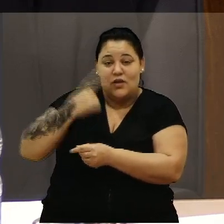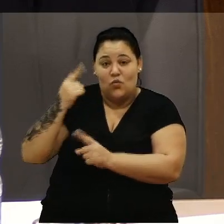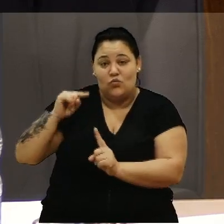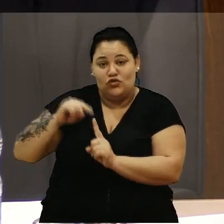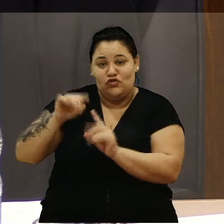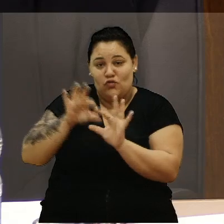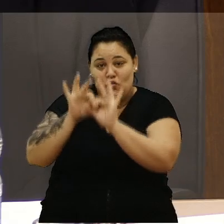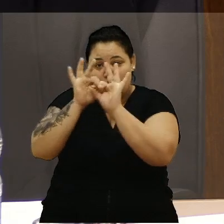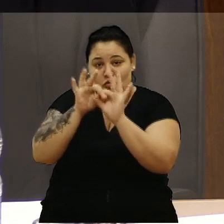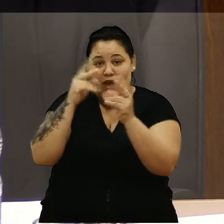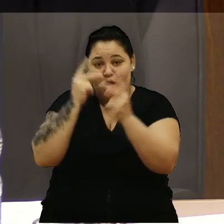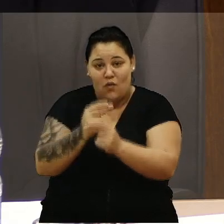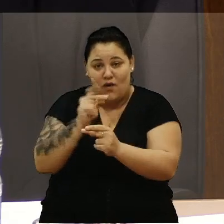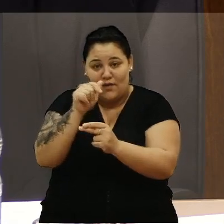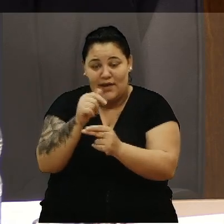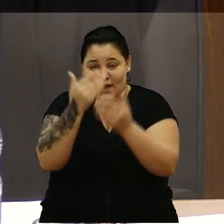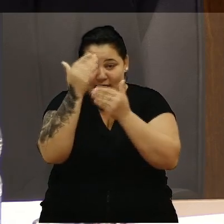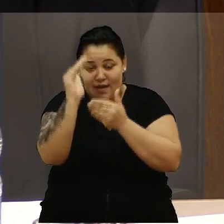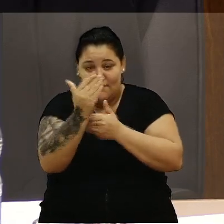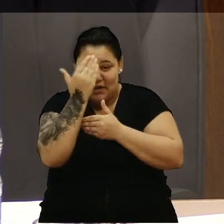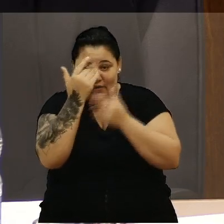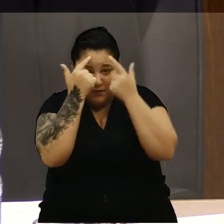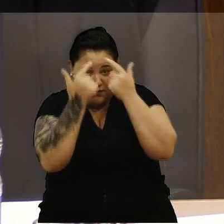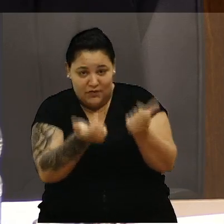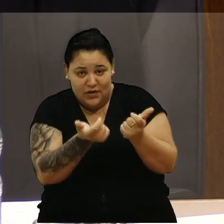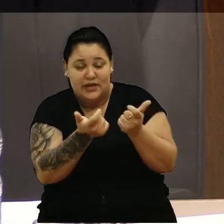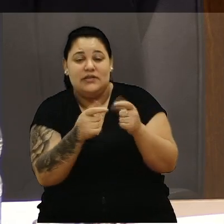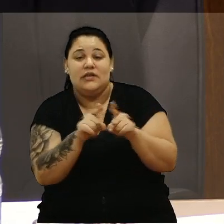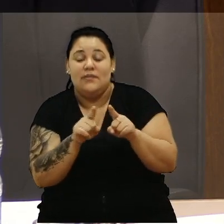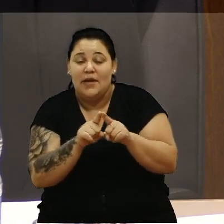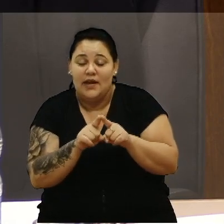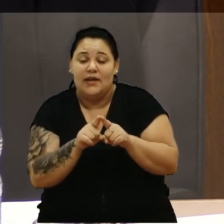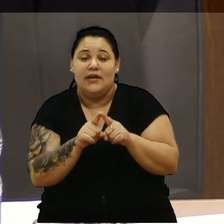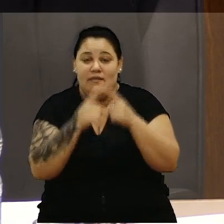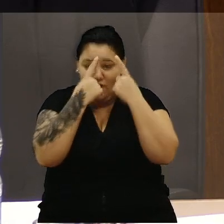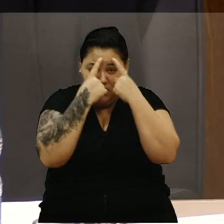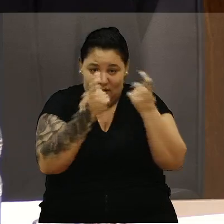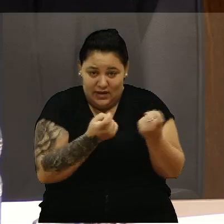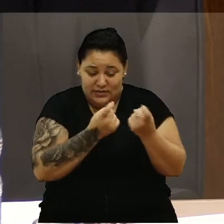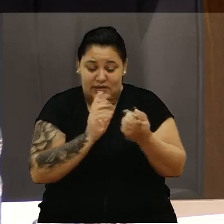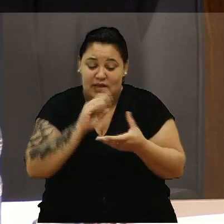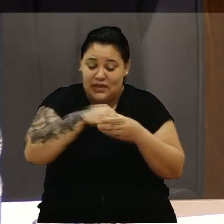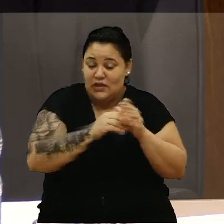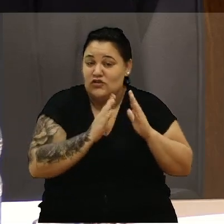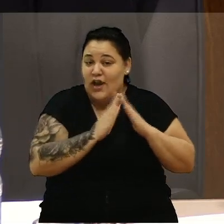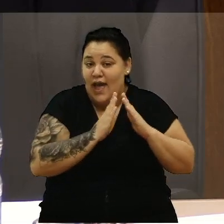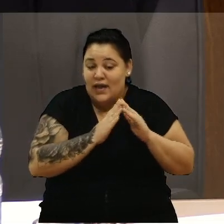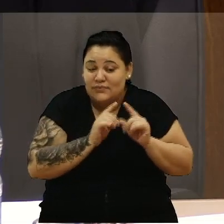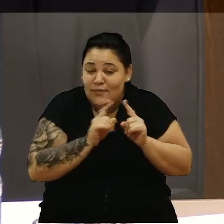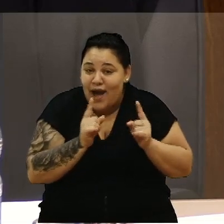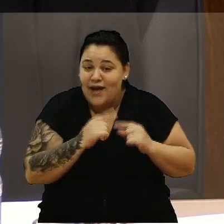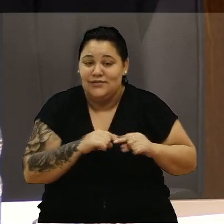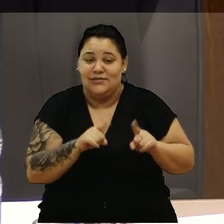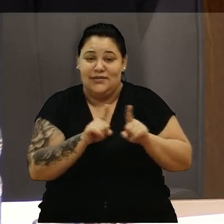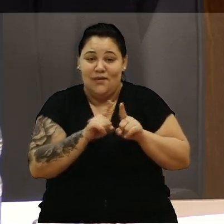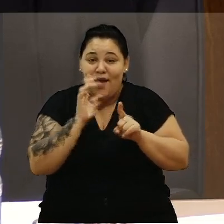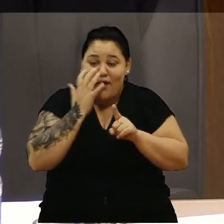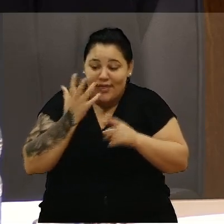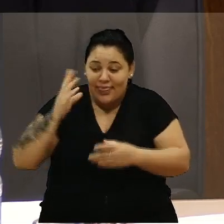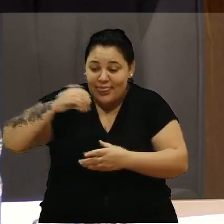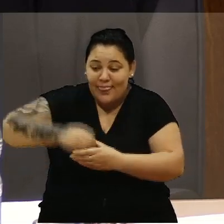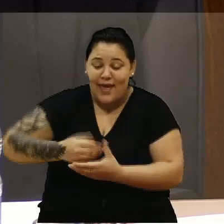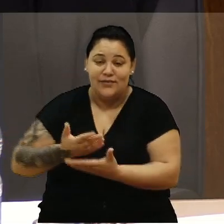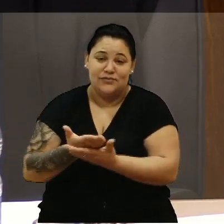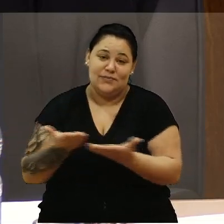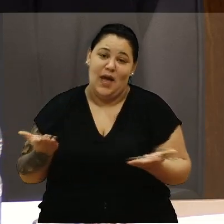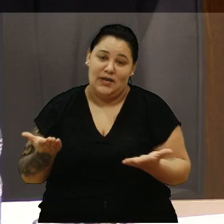do combate à violência. A violência que ela é doméstica, mas que ela é também muito aqui dentro desse espaço que